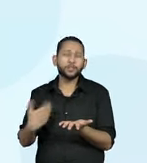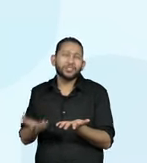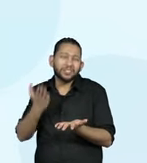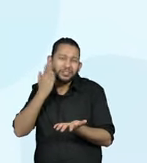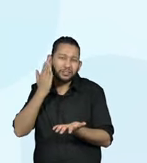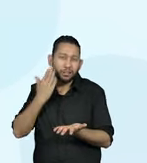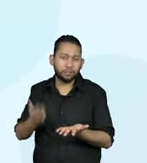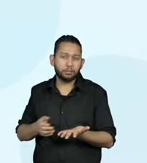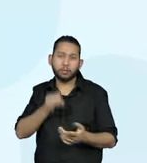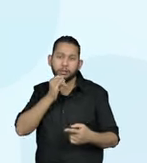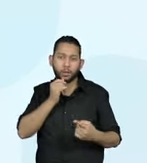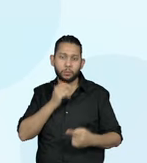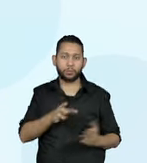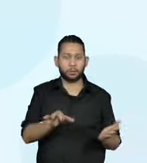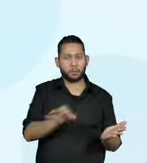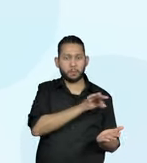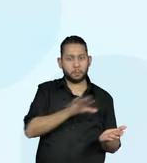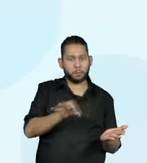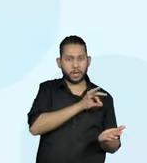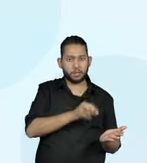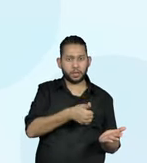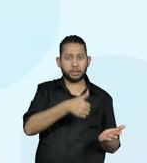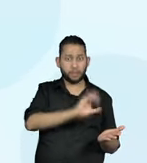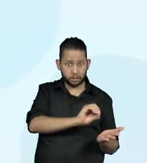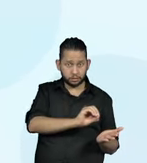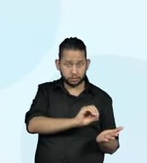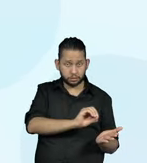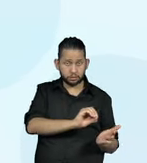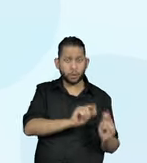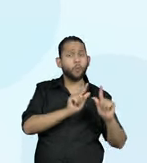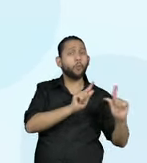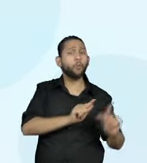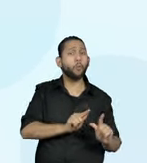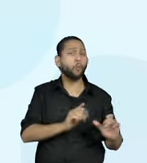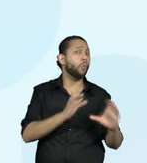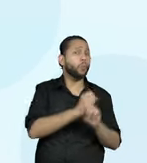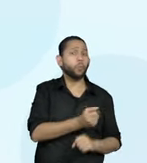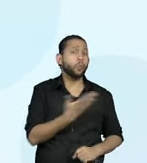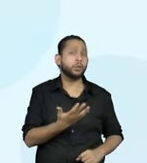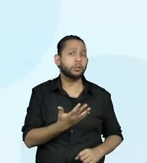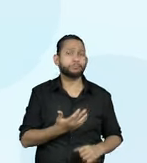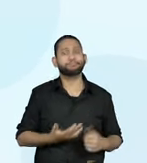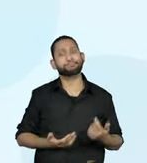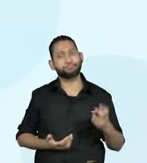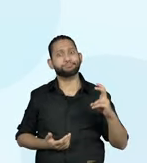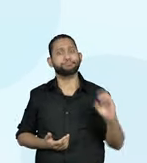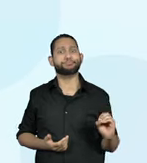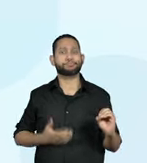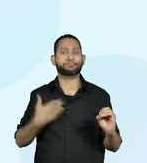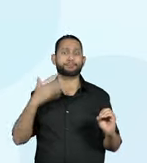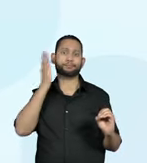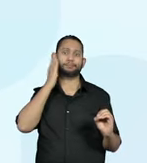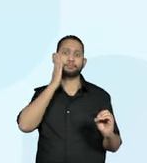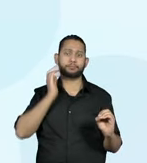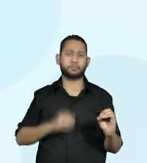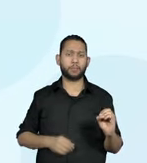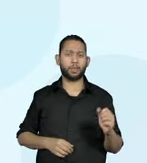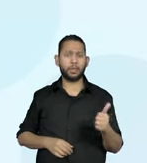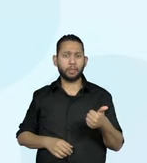que 10 páginas, aqui, ó, páginas, que 10 páginas tinham